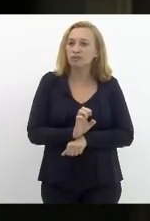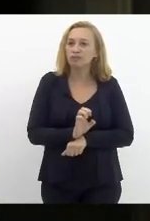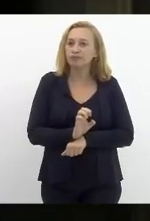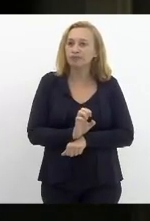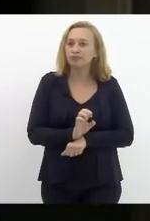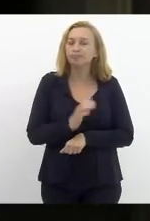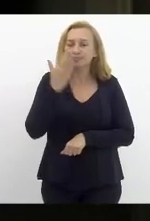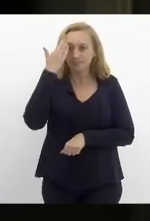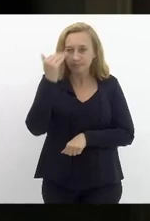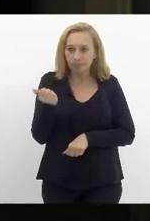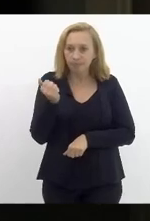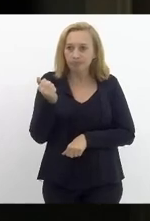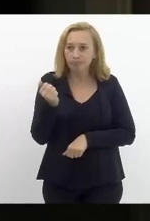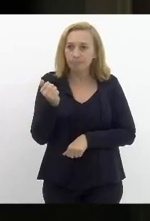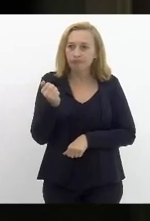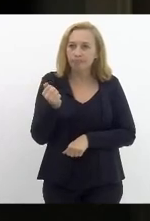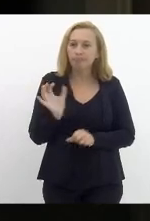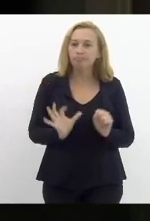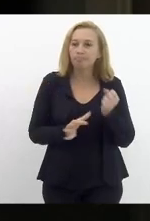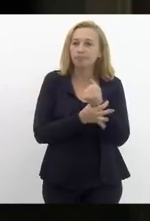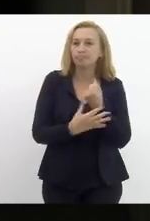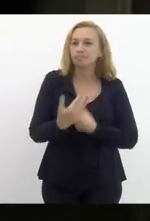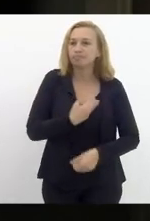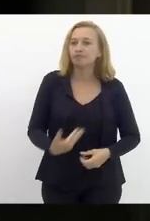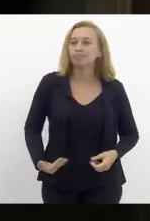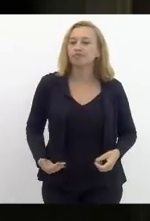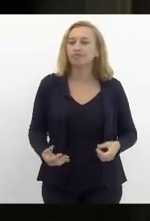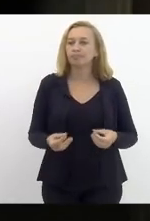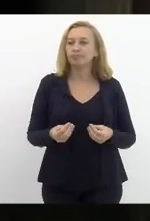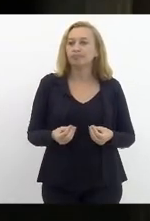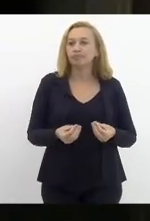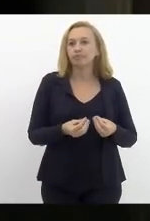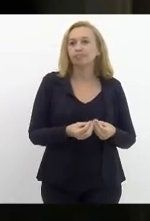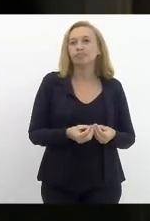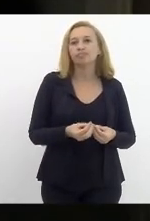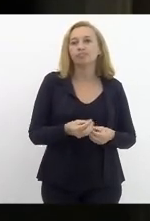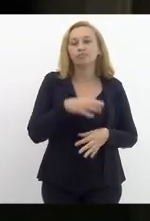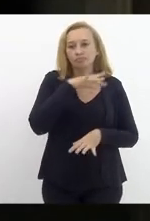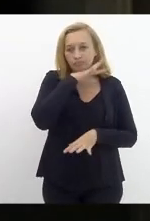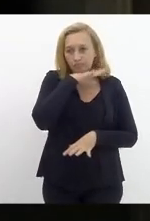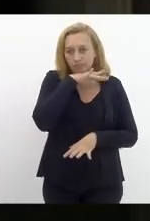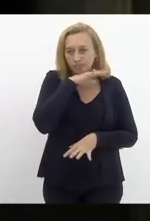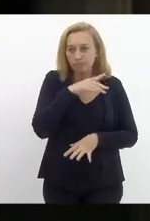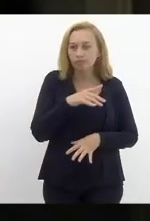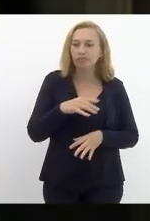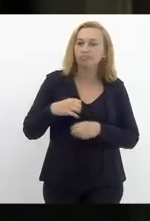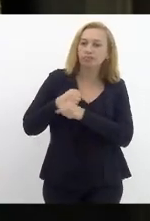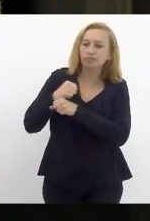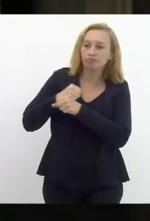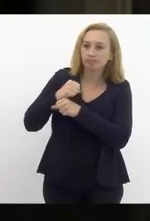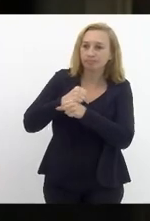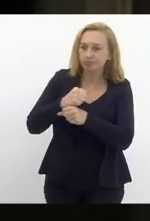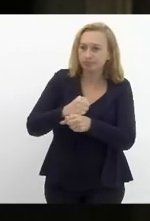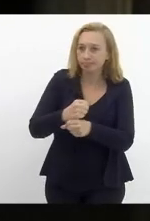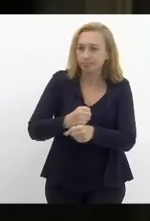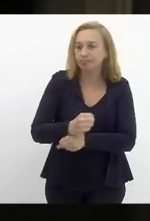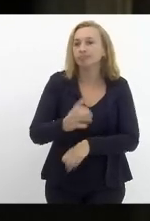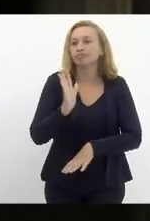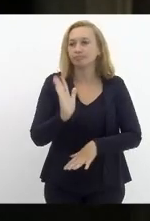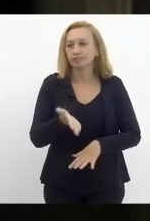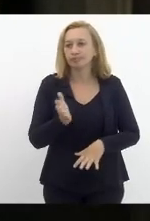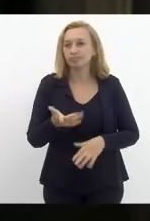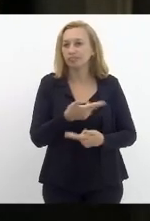gente sabe da segurança pública, o caos que está a segurança pública, que já vem de muitos anos, de